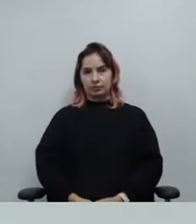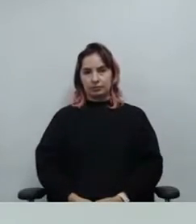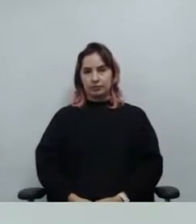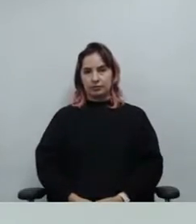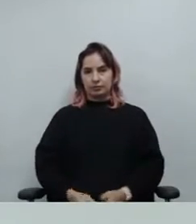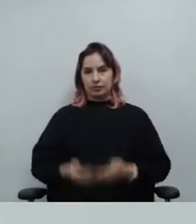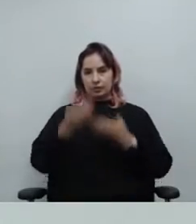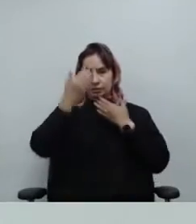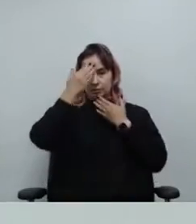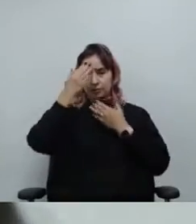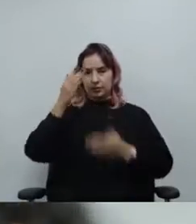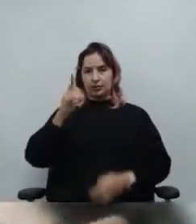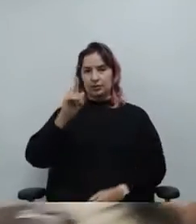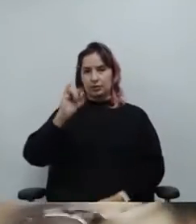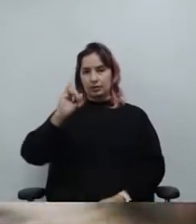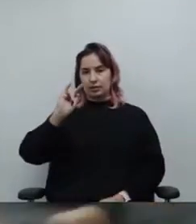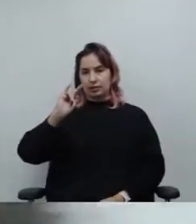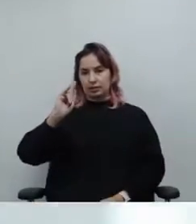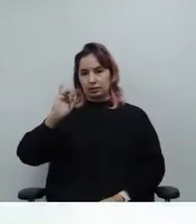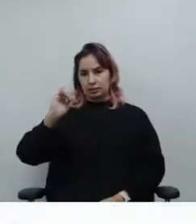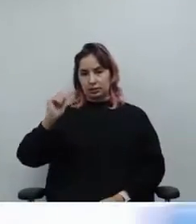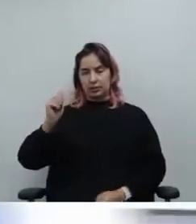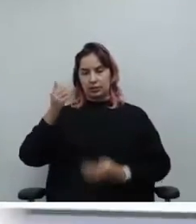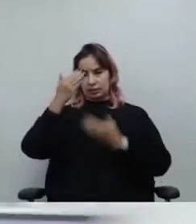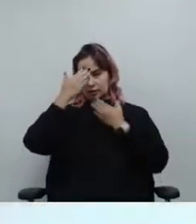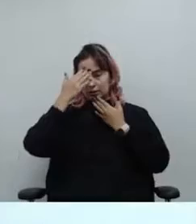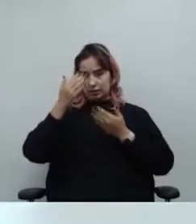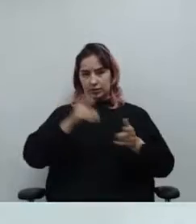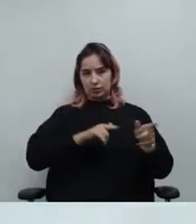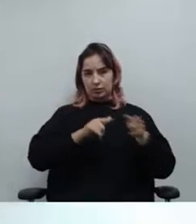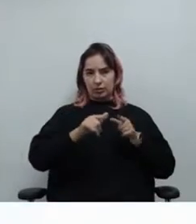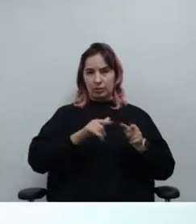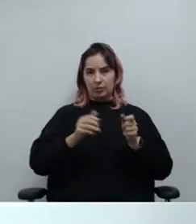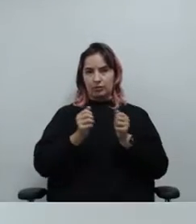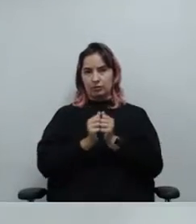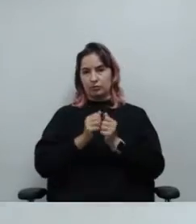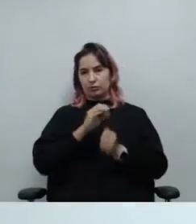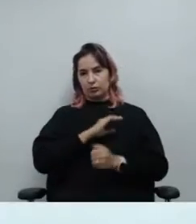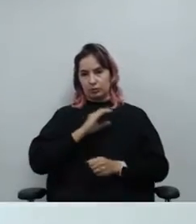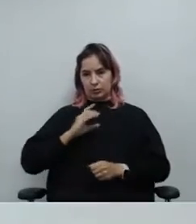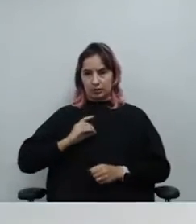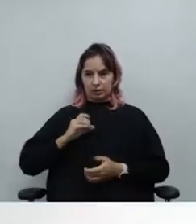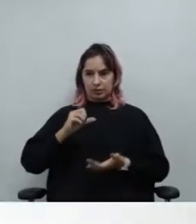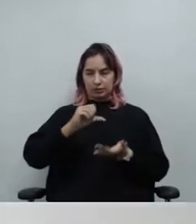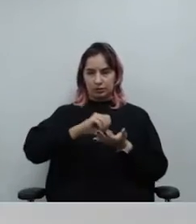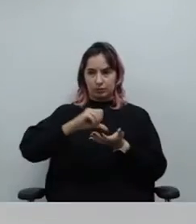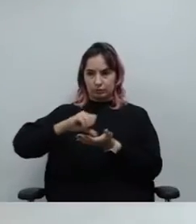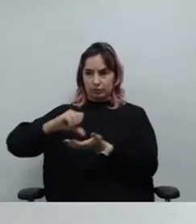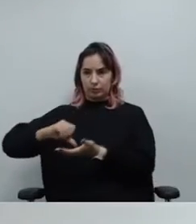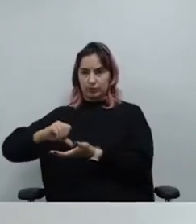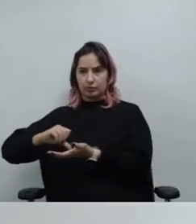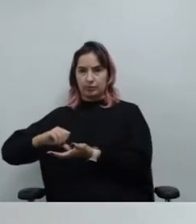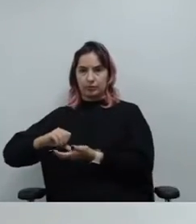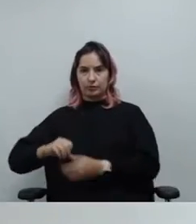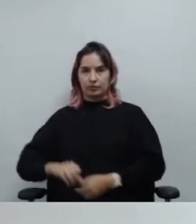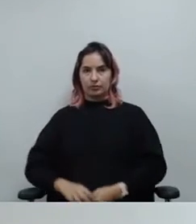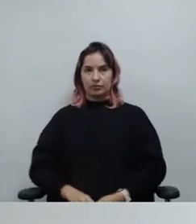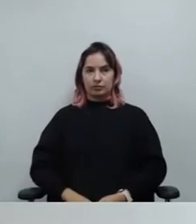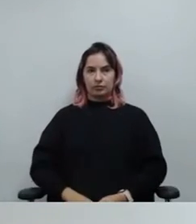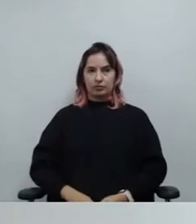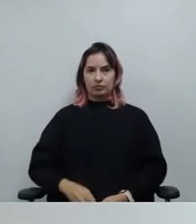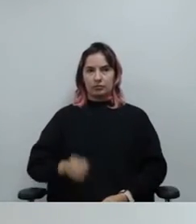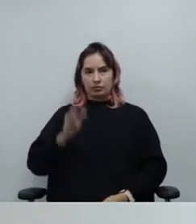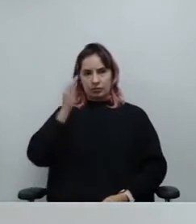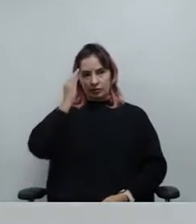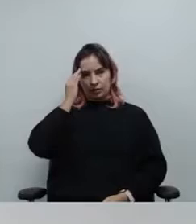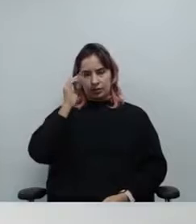Obrigado, Lígia, agradeço a presença e também o trabalho que desenvolve na coordenação do núcleo. Já trago algumas considerações